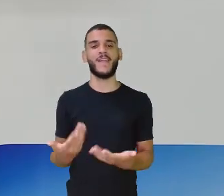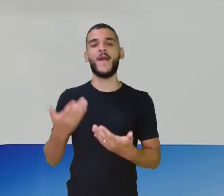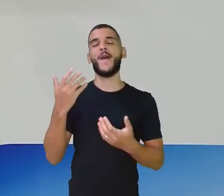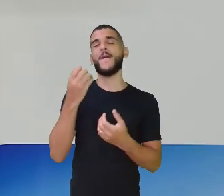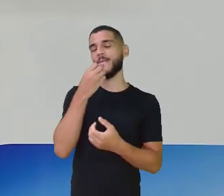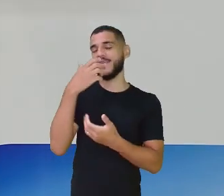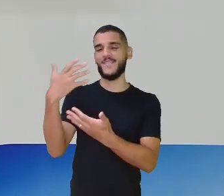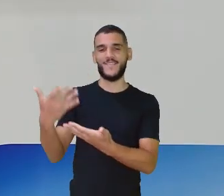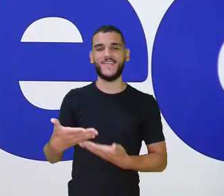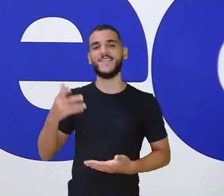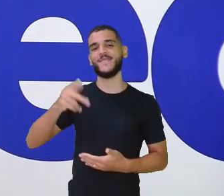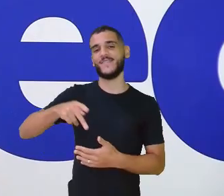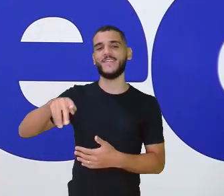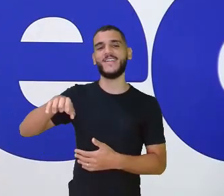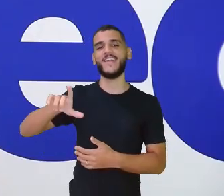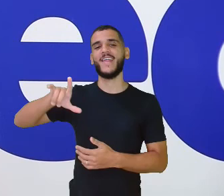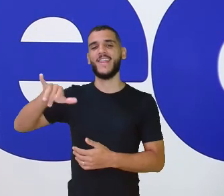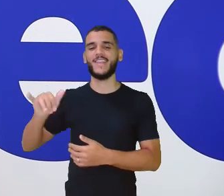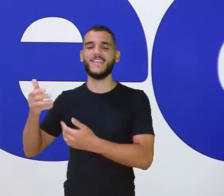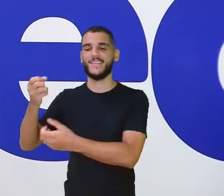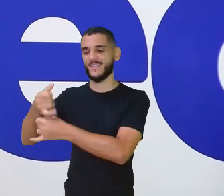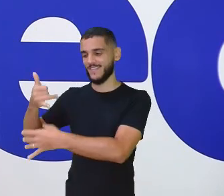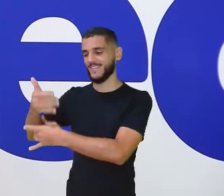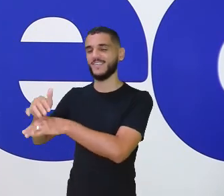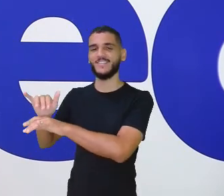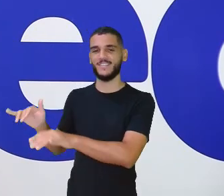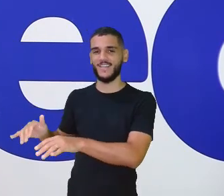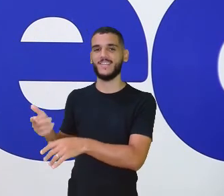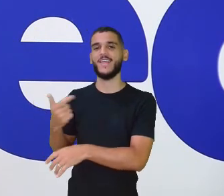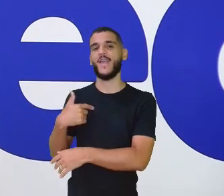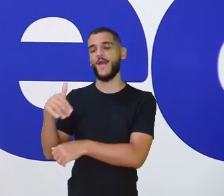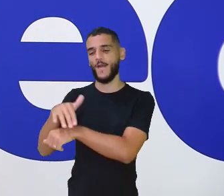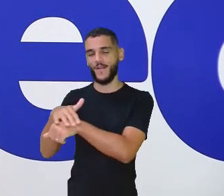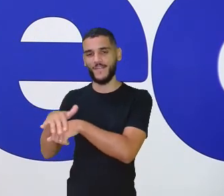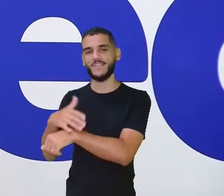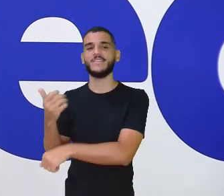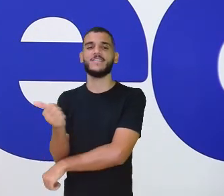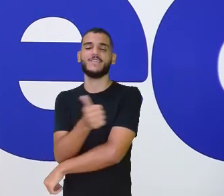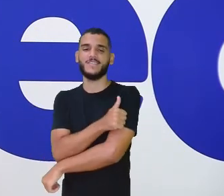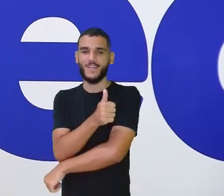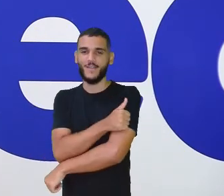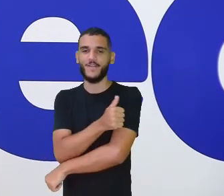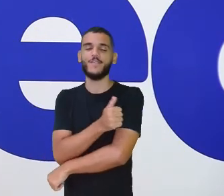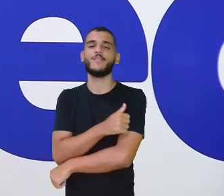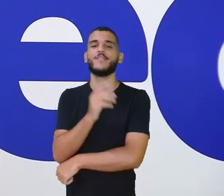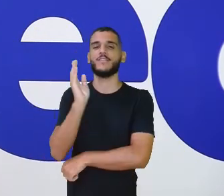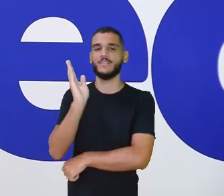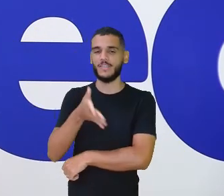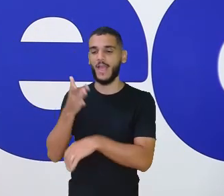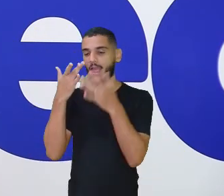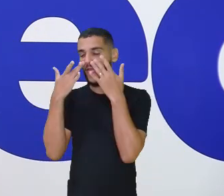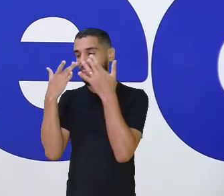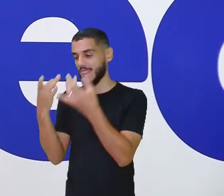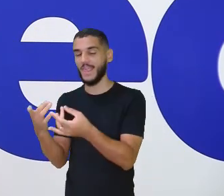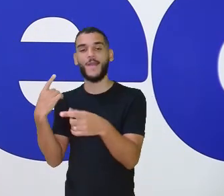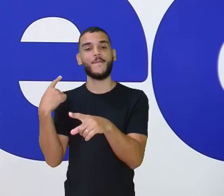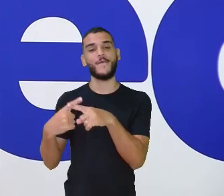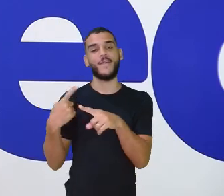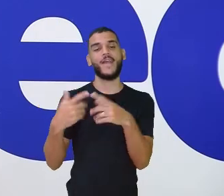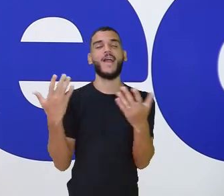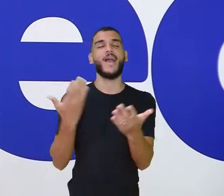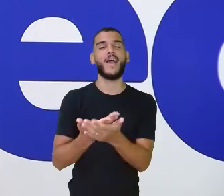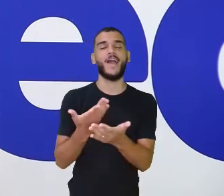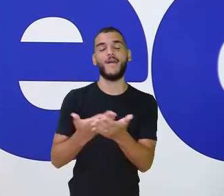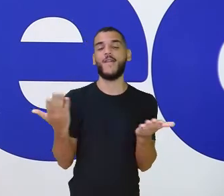bem-vinda, professora Eli. Obrigada, professora Sinara. Estava conversando aqui com os nossos estudantes, que ficassem ligadinhos que a aula hoje